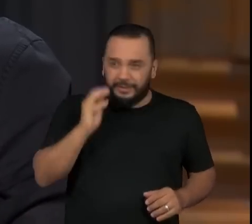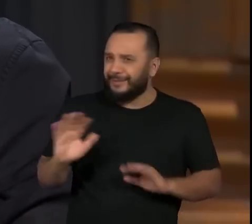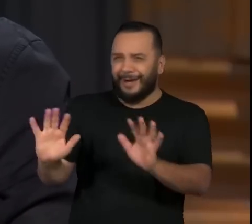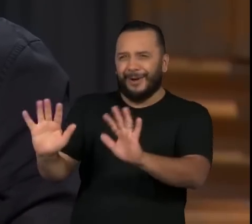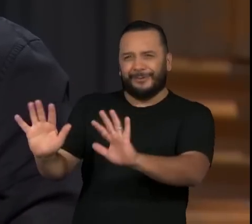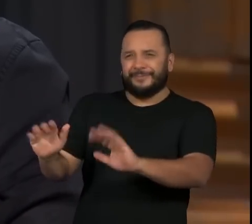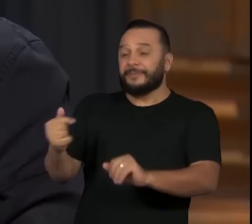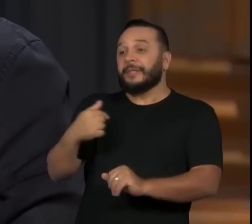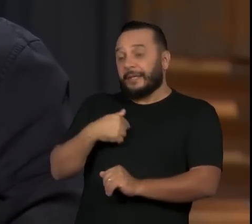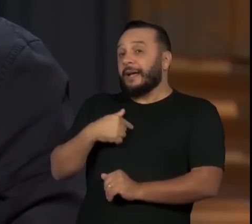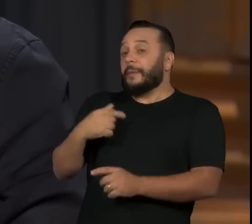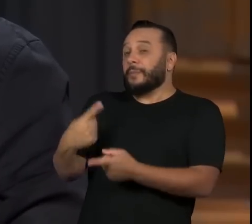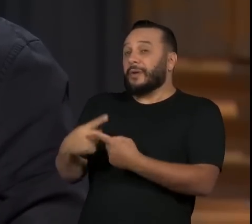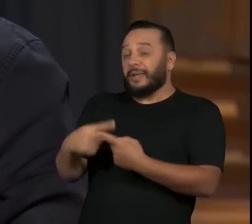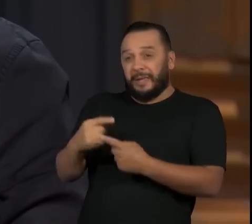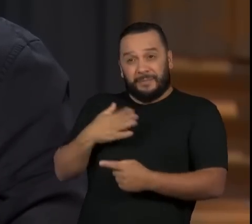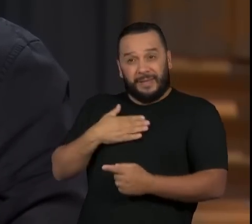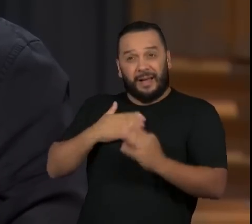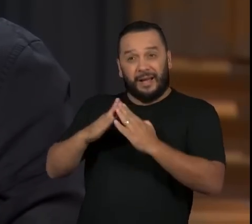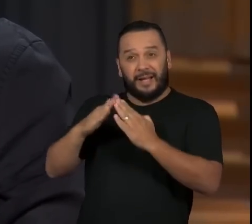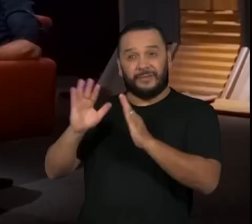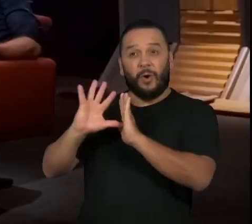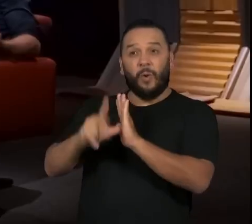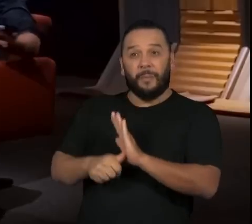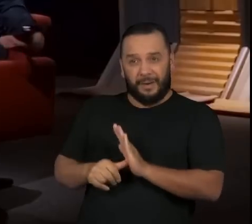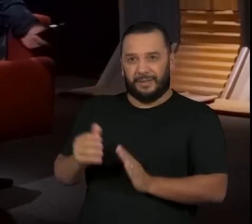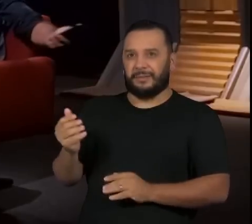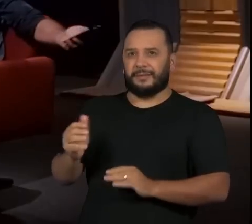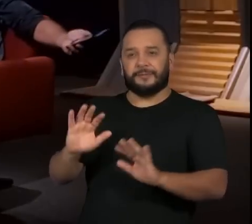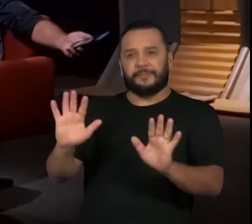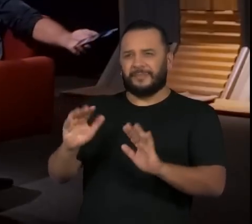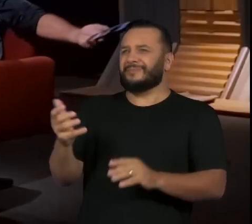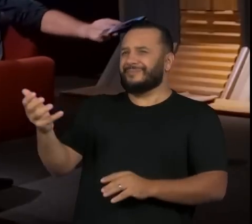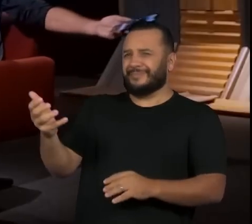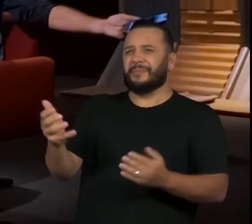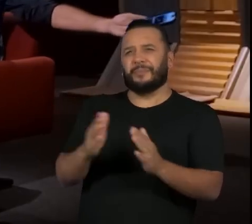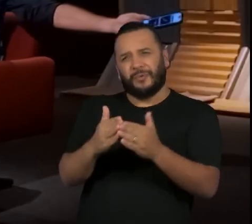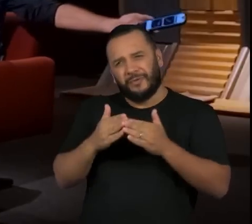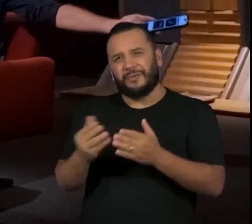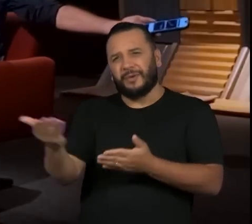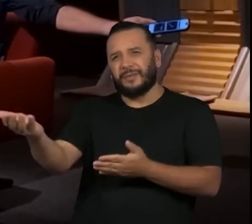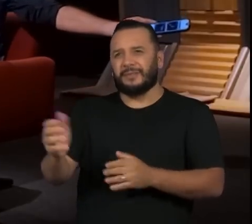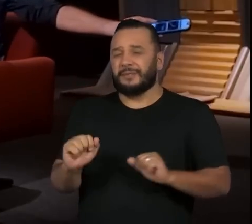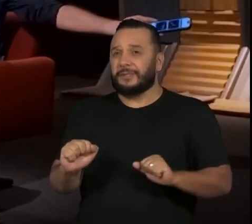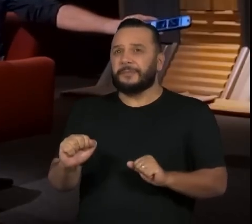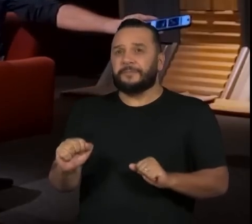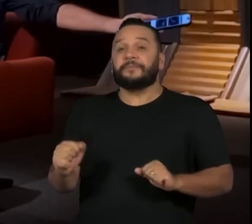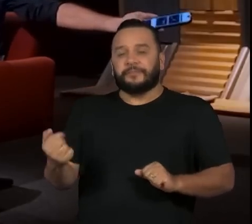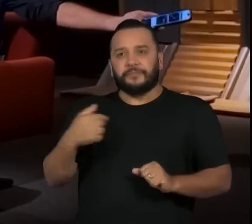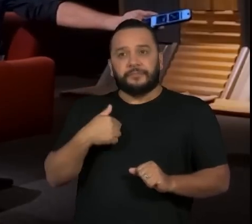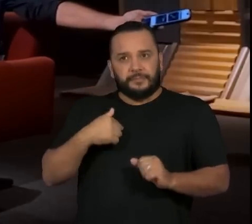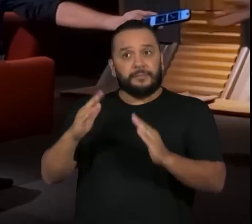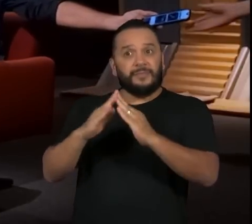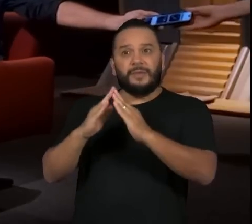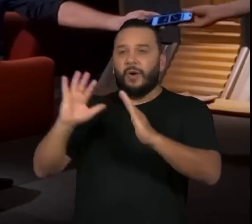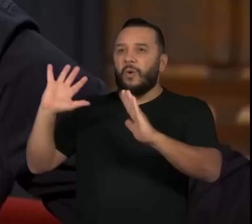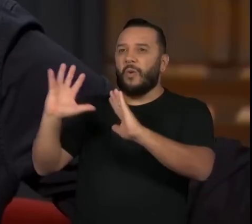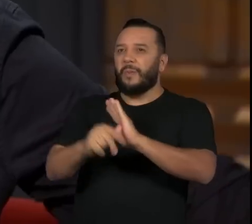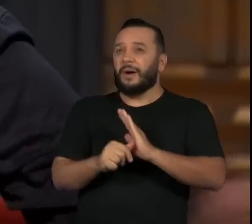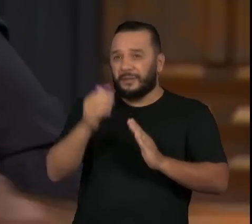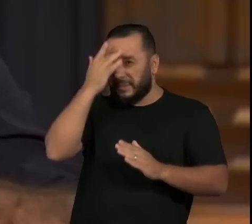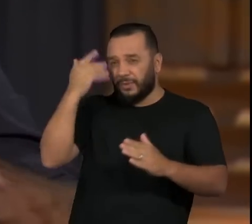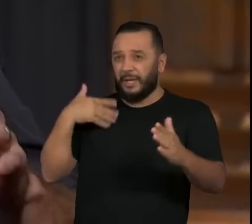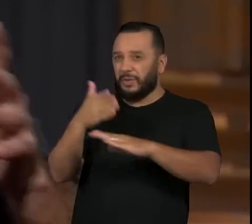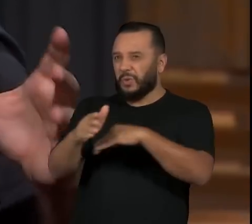aqui, porque minha casa foi assaltada. Ninguém sabe disso. Deixar até com... Por favor. Com cara. Quando ela foi assaltada...